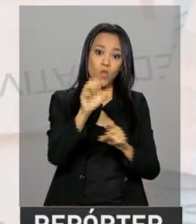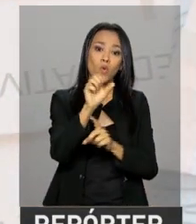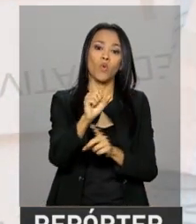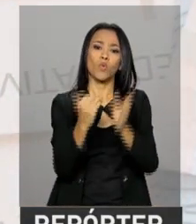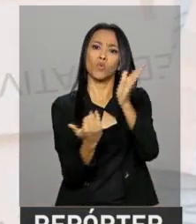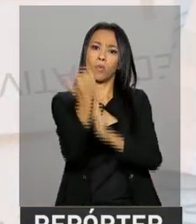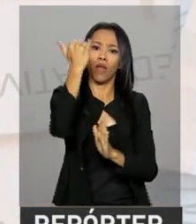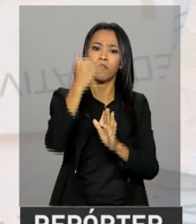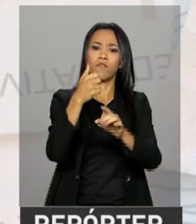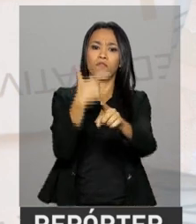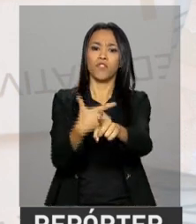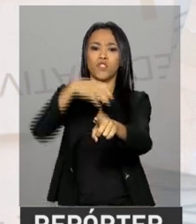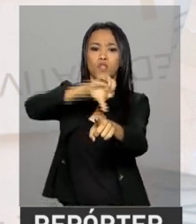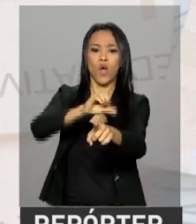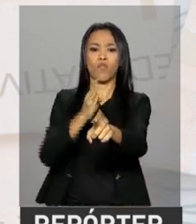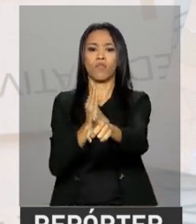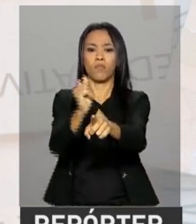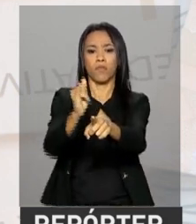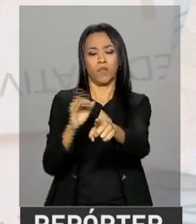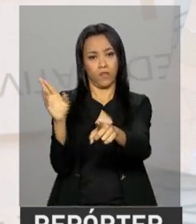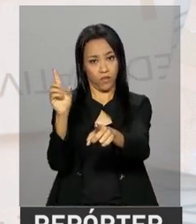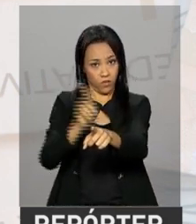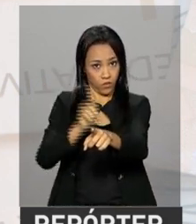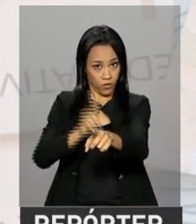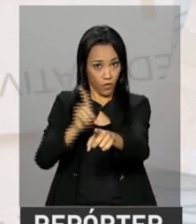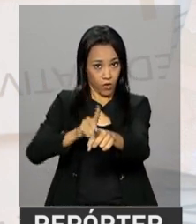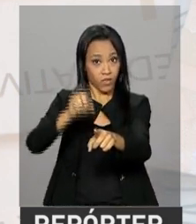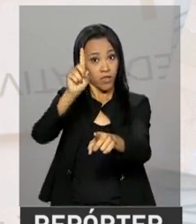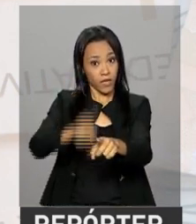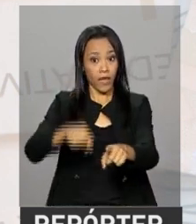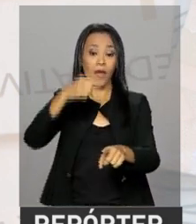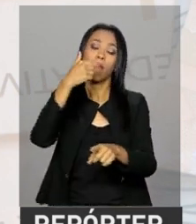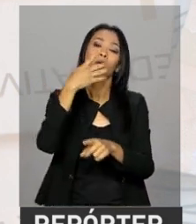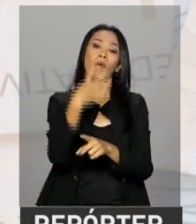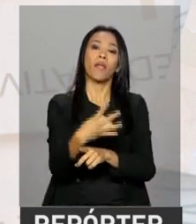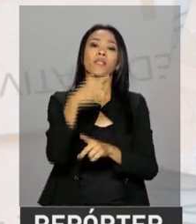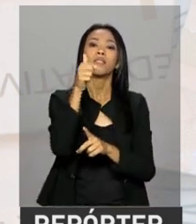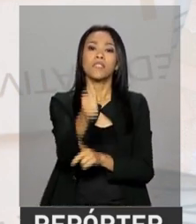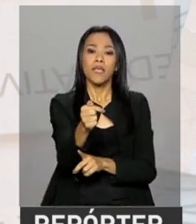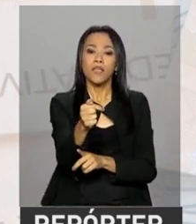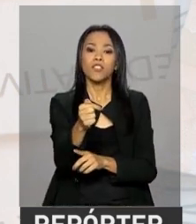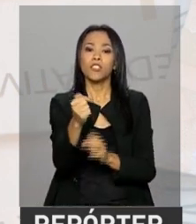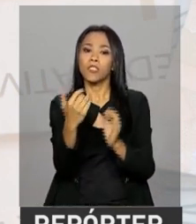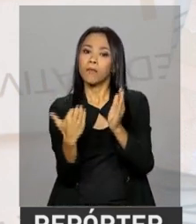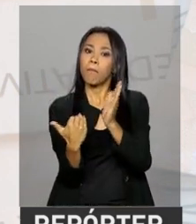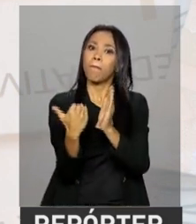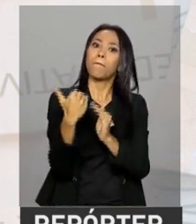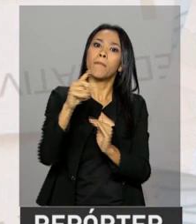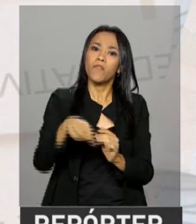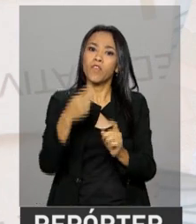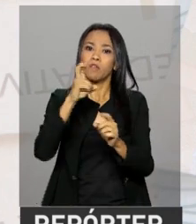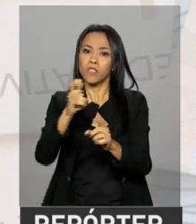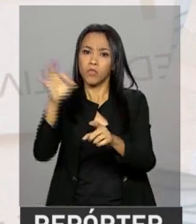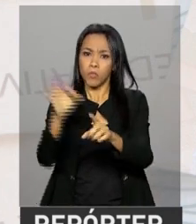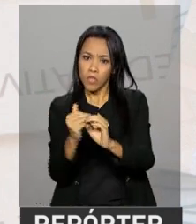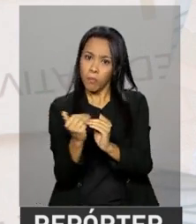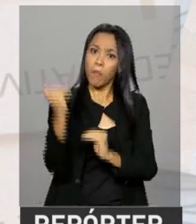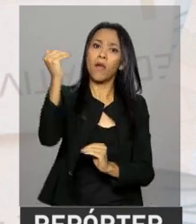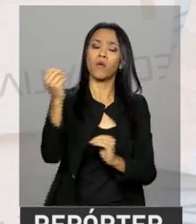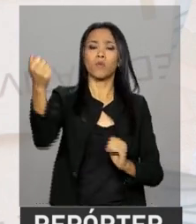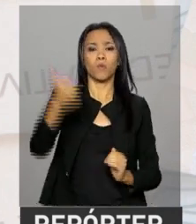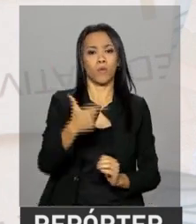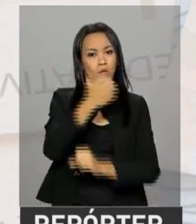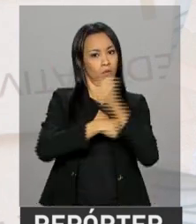passou dos 20 9 bilhões de dólares valor 47 6 por cento maior que o alcançado no mesmo período do ano passado